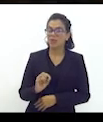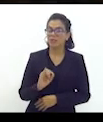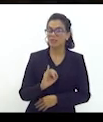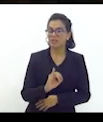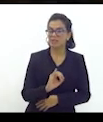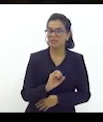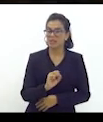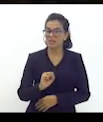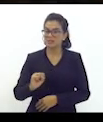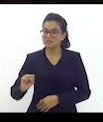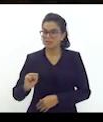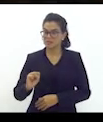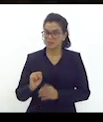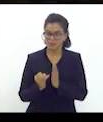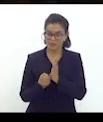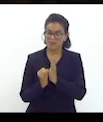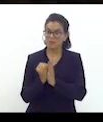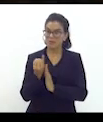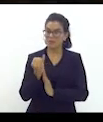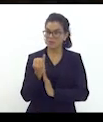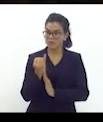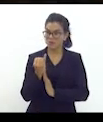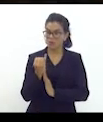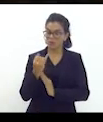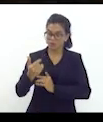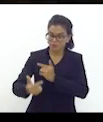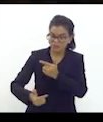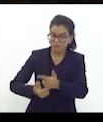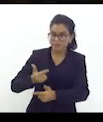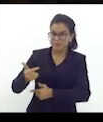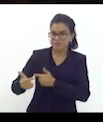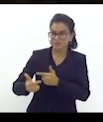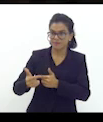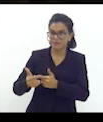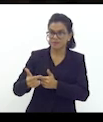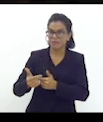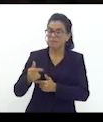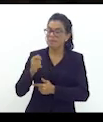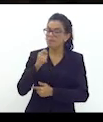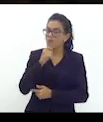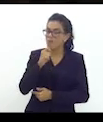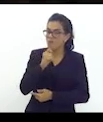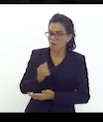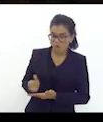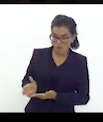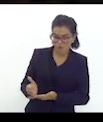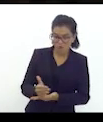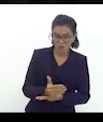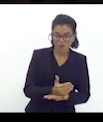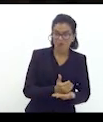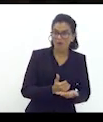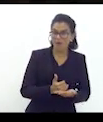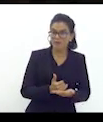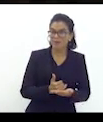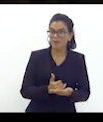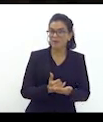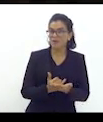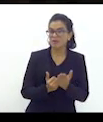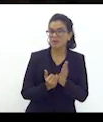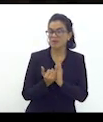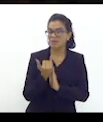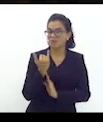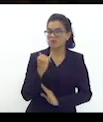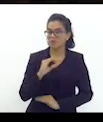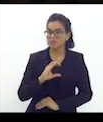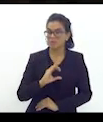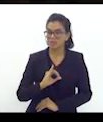de ISS, de Imposto sobre Serviço, e não chega a arrecadar 3 bilhões de reais de